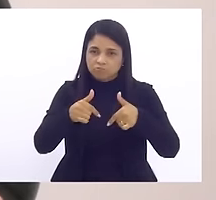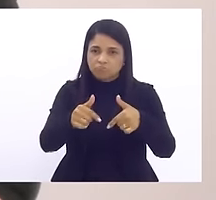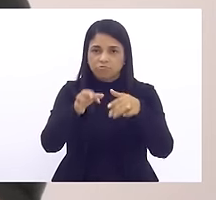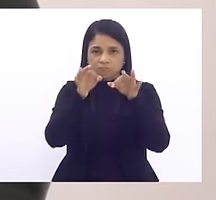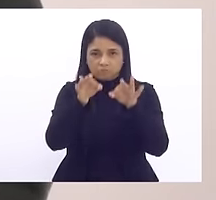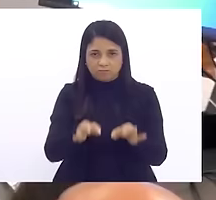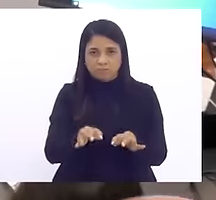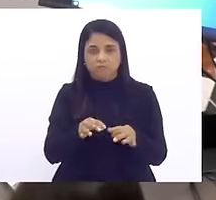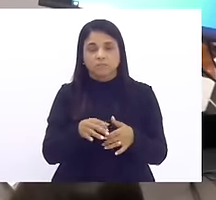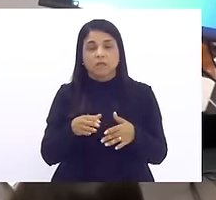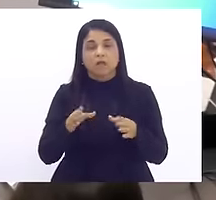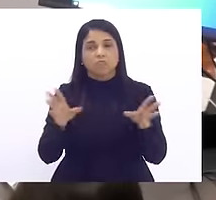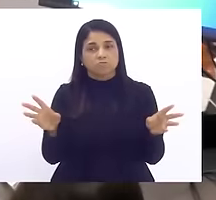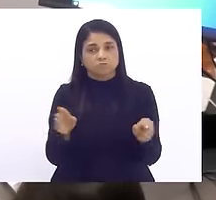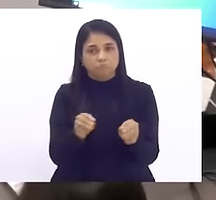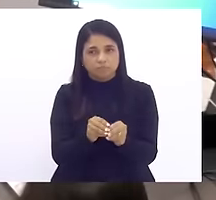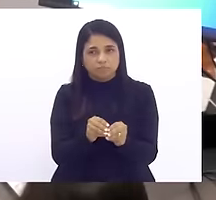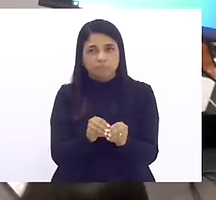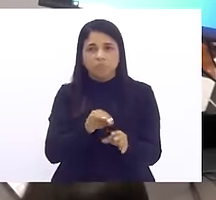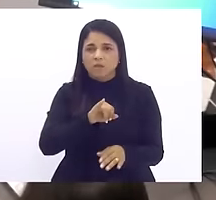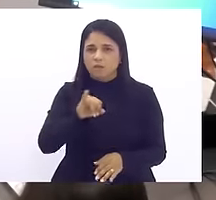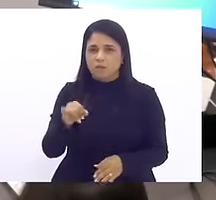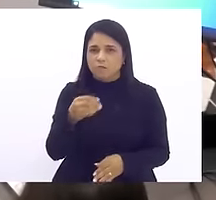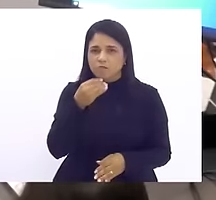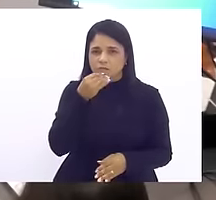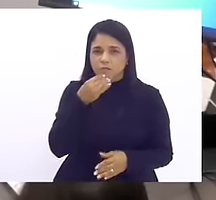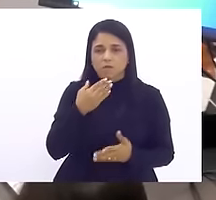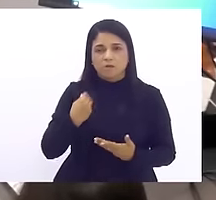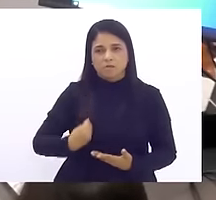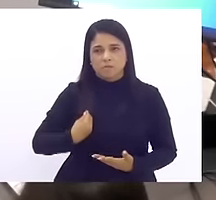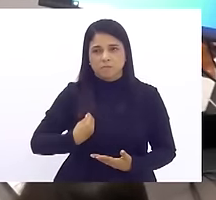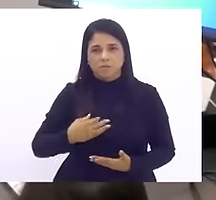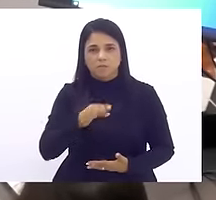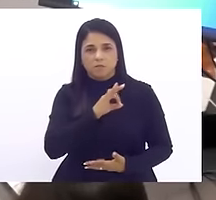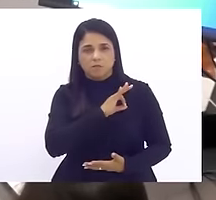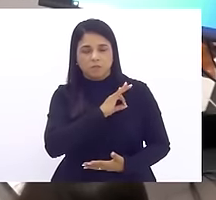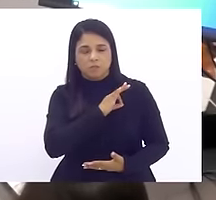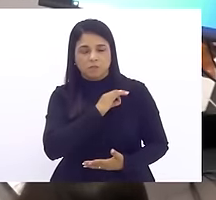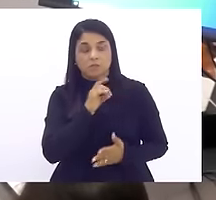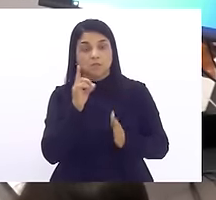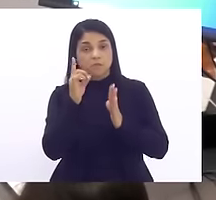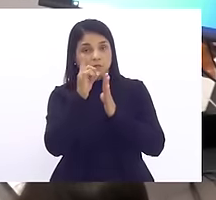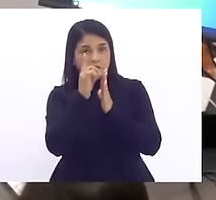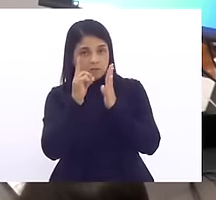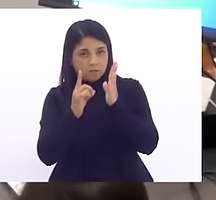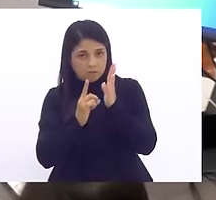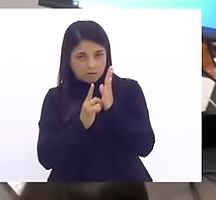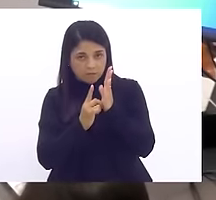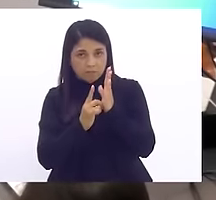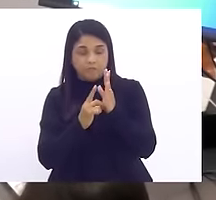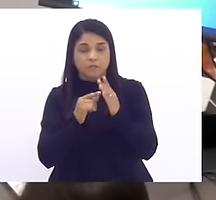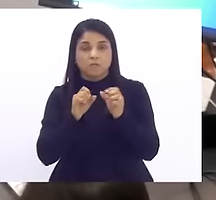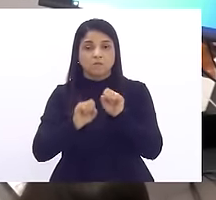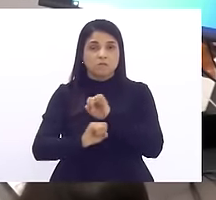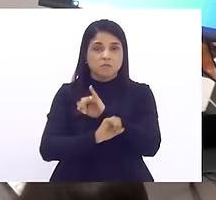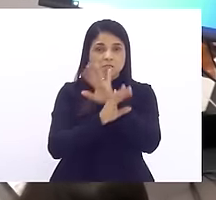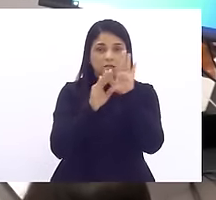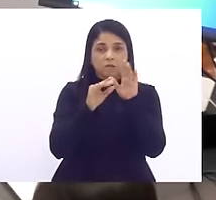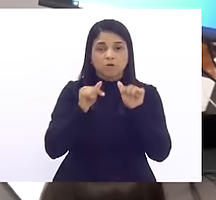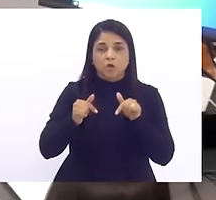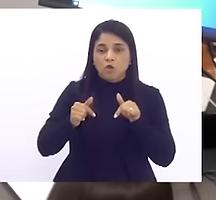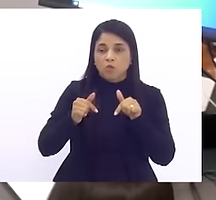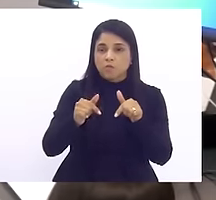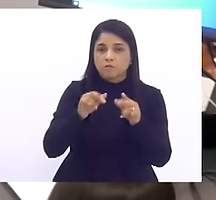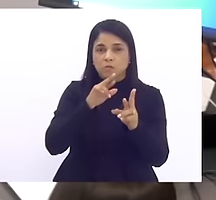queria caminhando para o final aqui só aproveitar a presença da polícia militar e do Detran ainda para esclarecer No que diz respeito essas operações